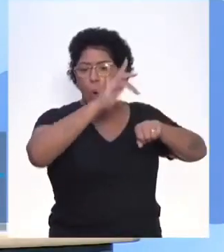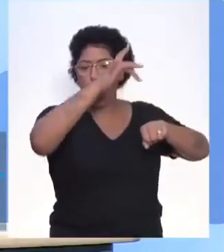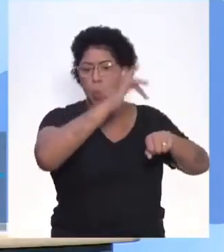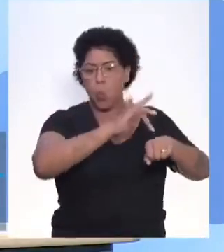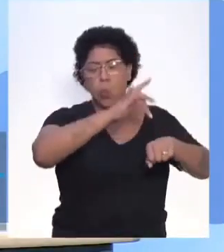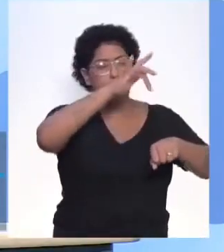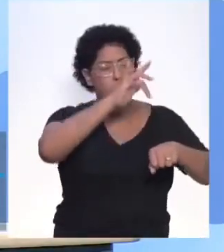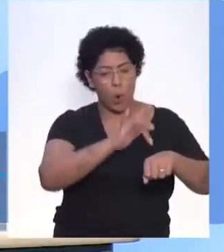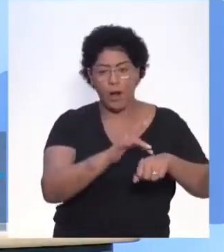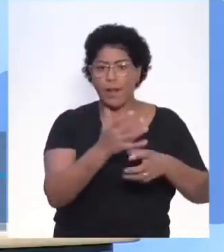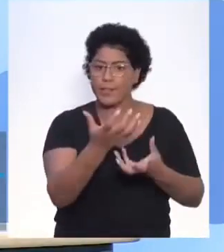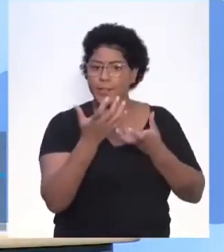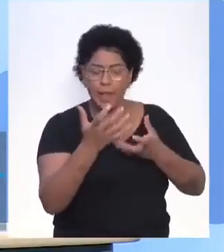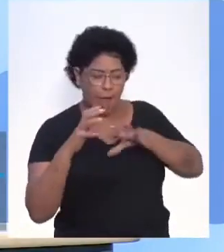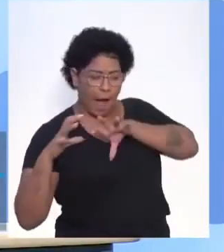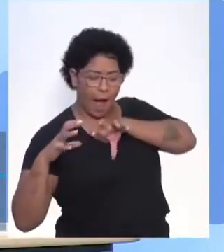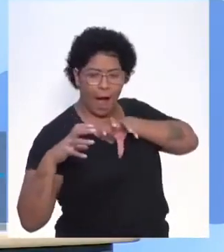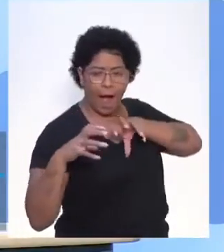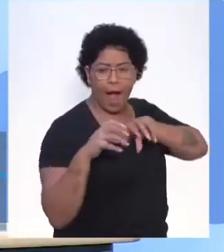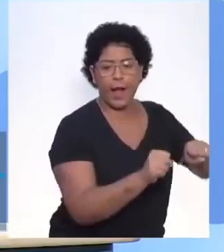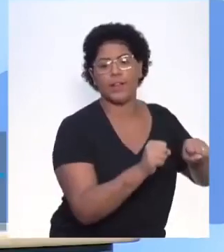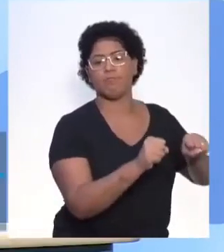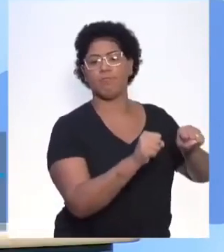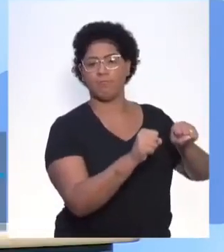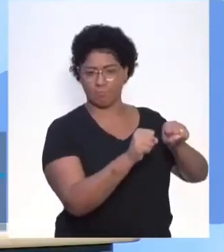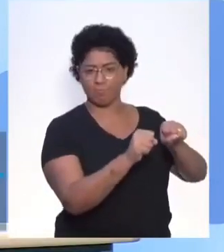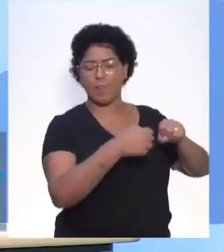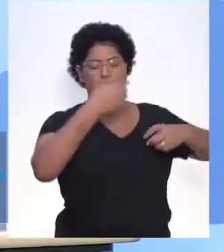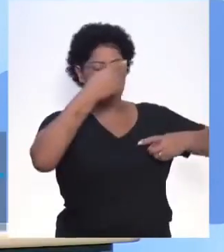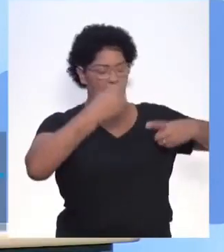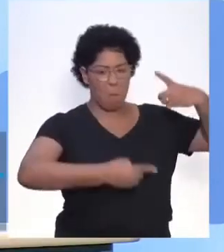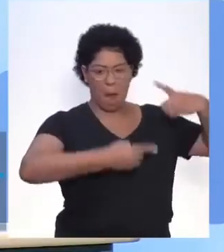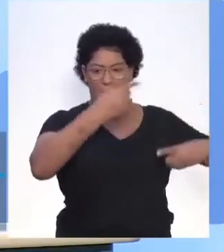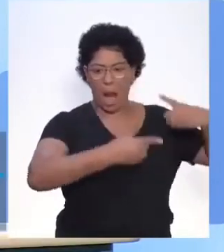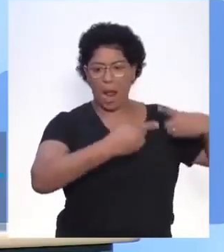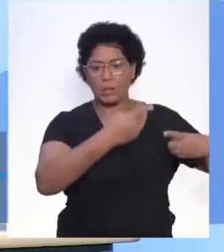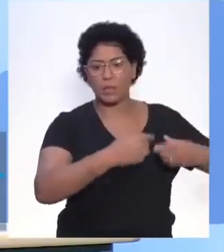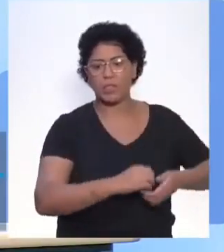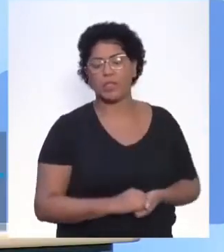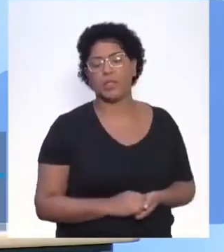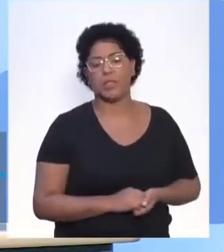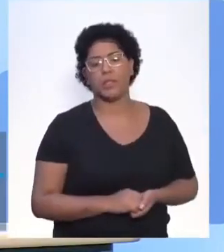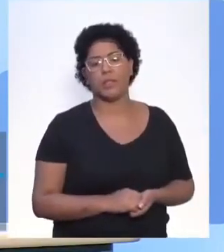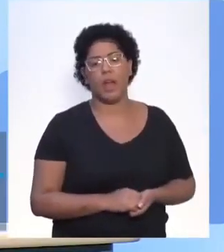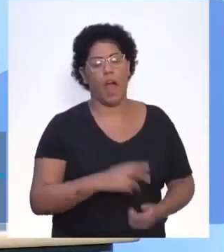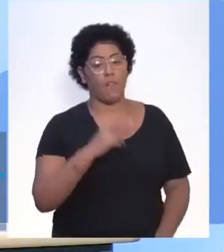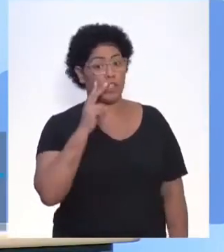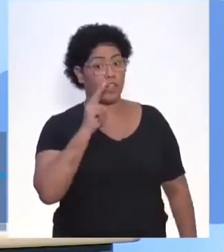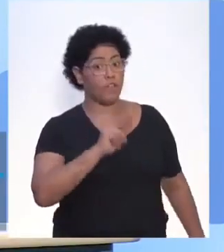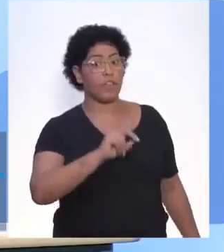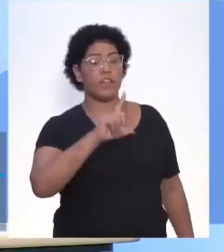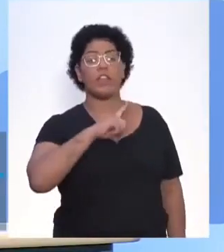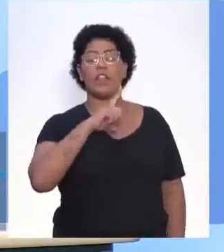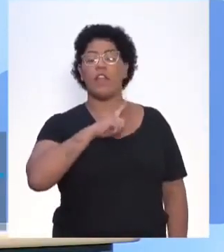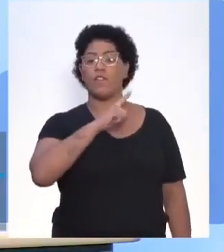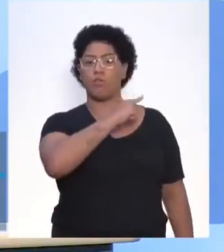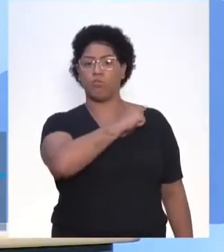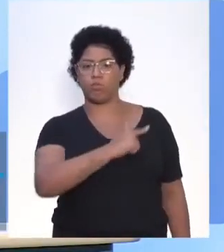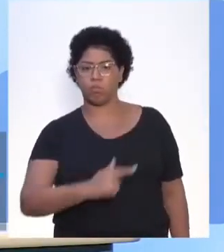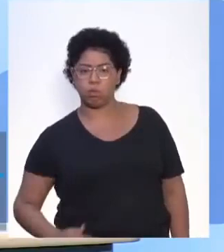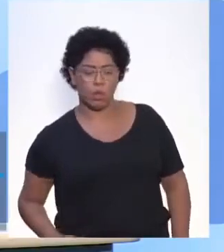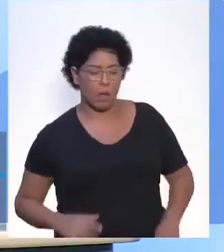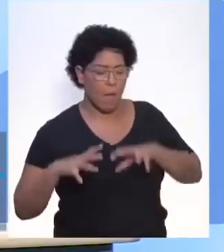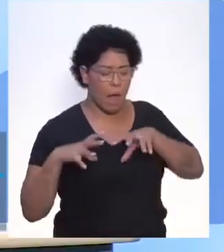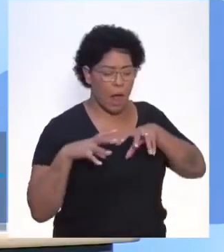ouro, aí eles queriam governar diretamente. Então, em algumas regiões, eles fizeram uma espécie de governo de coalizão ali com